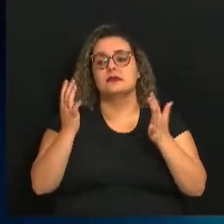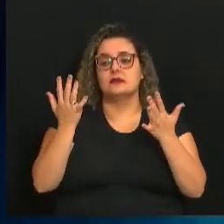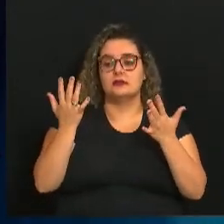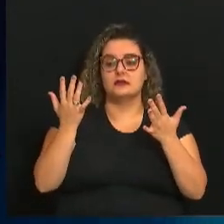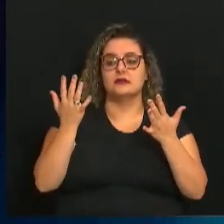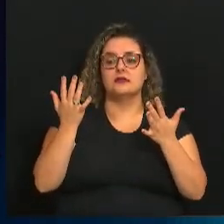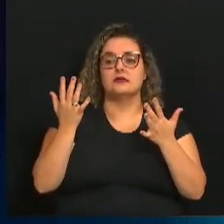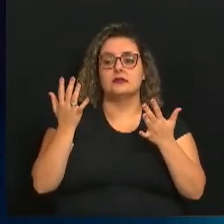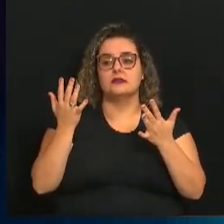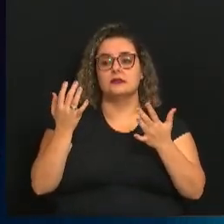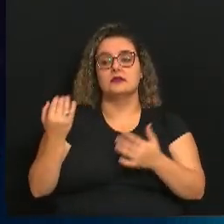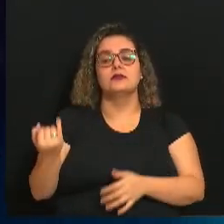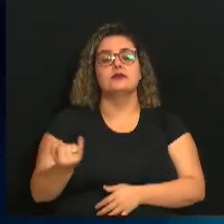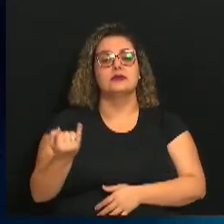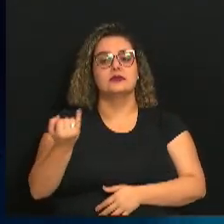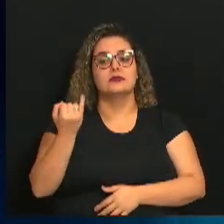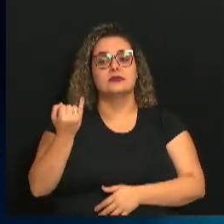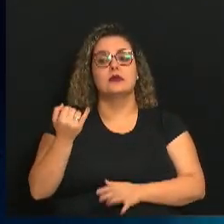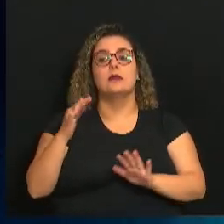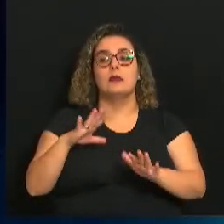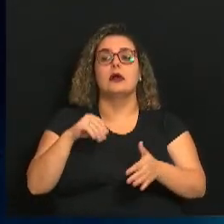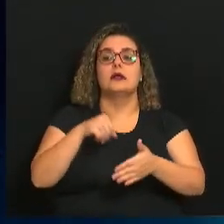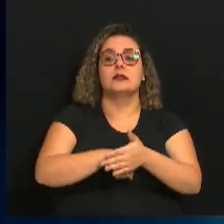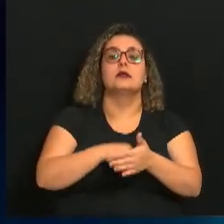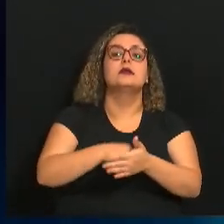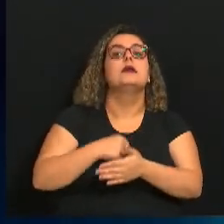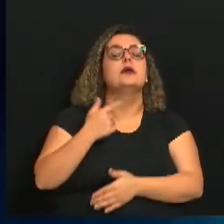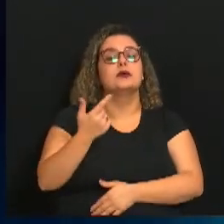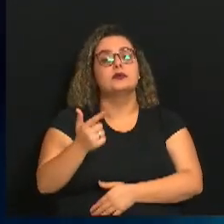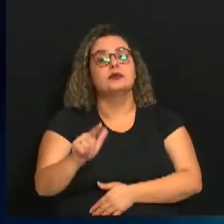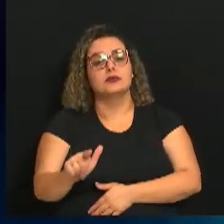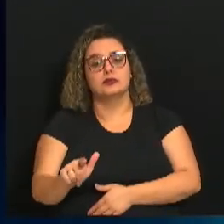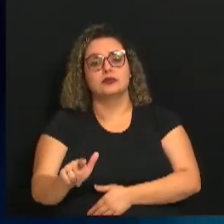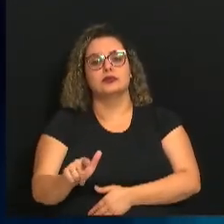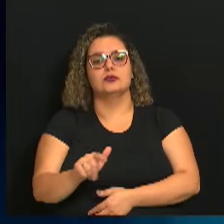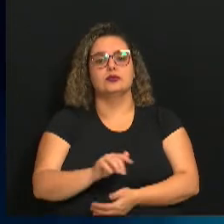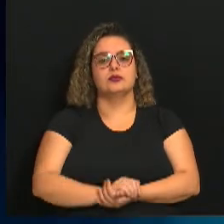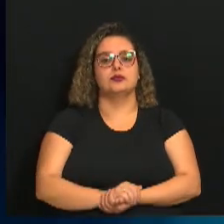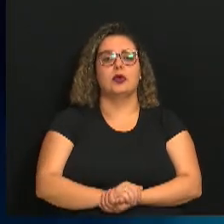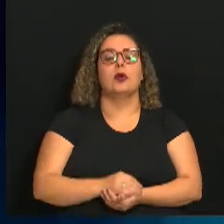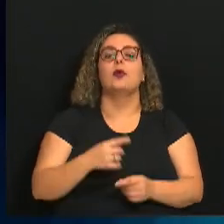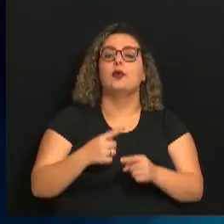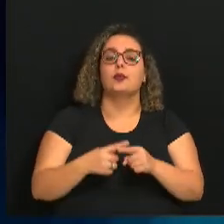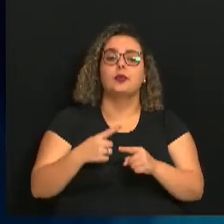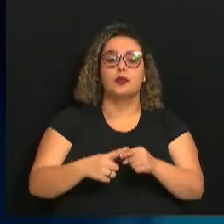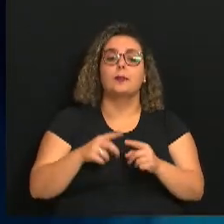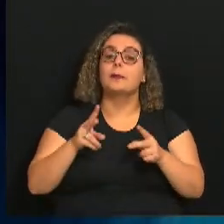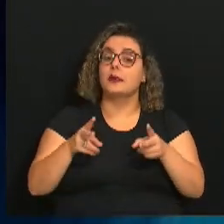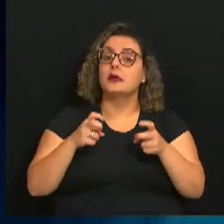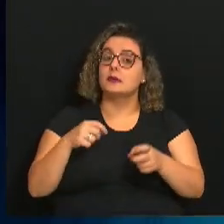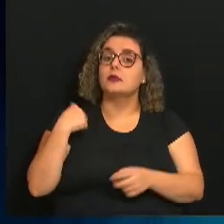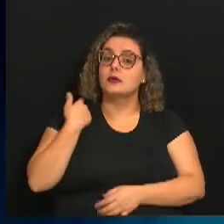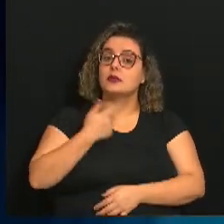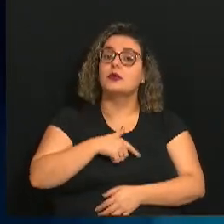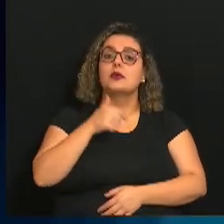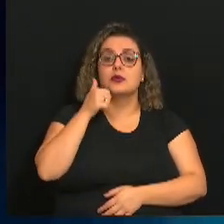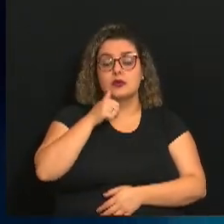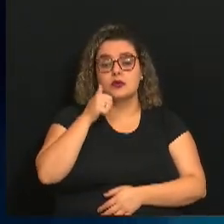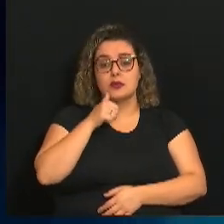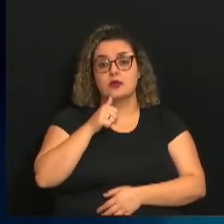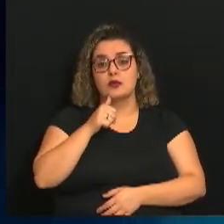comemoração ela é importante, mas a luta ainda se mantém porque a gente vê o quanto nós, mulheres, ainda somos